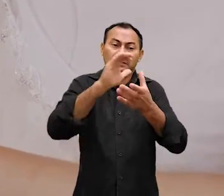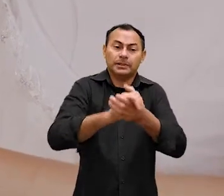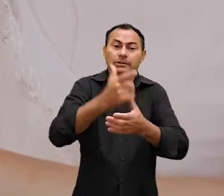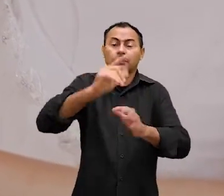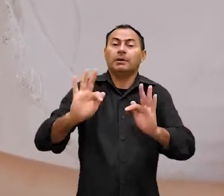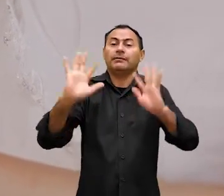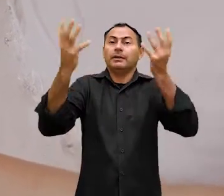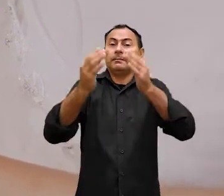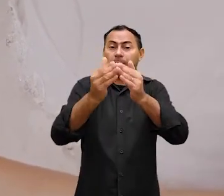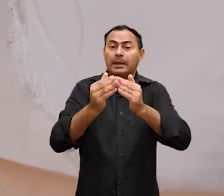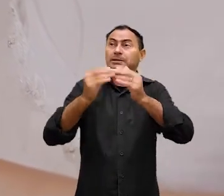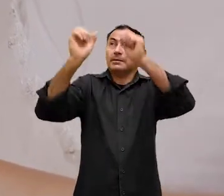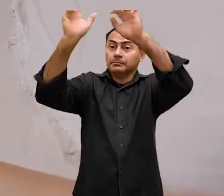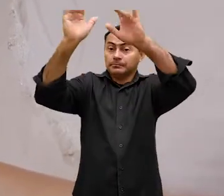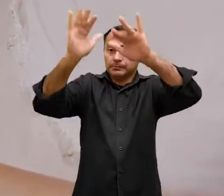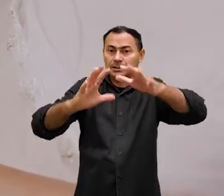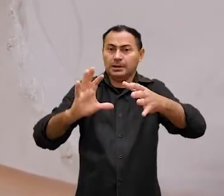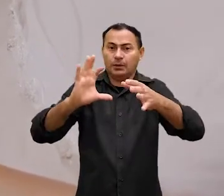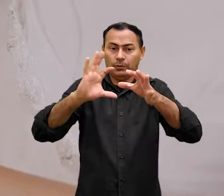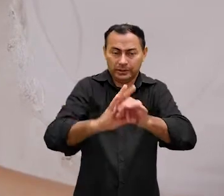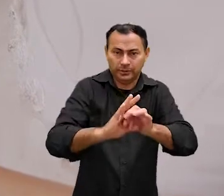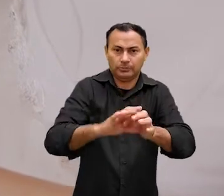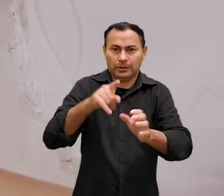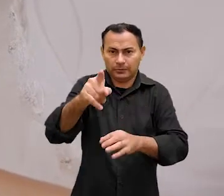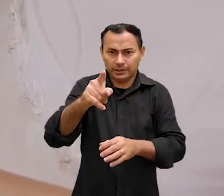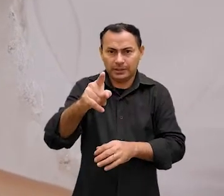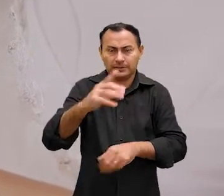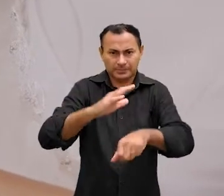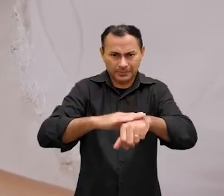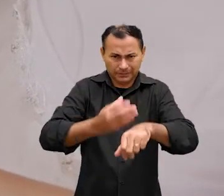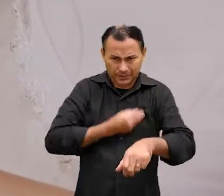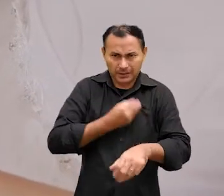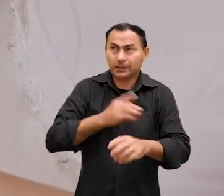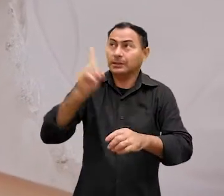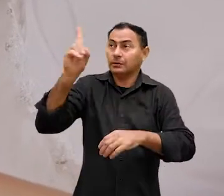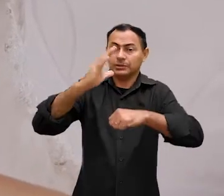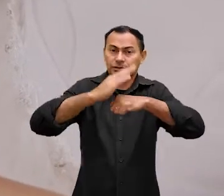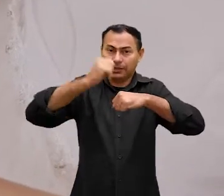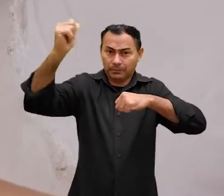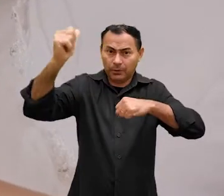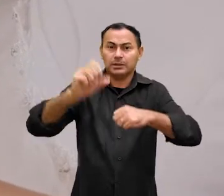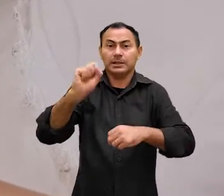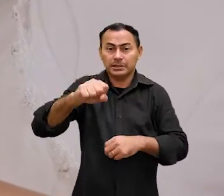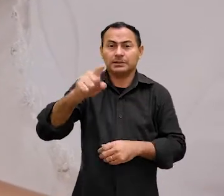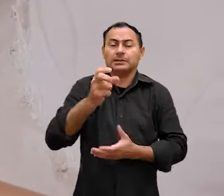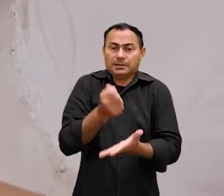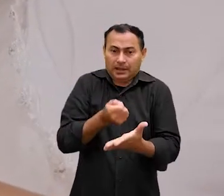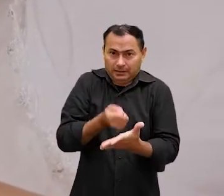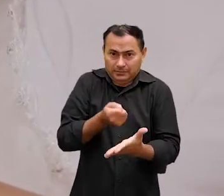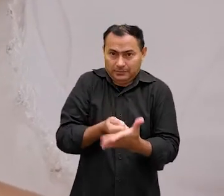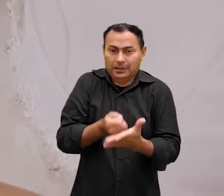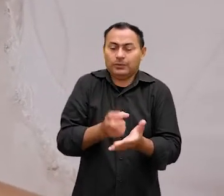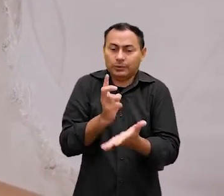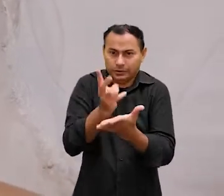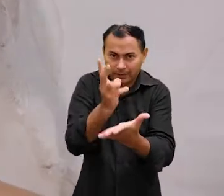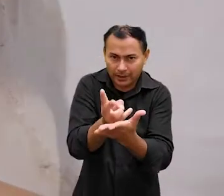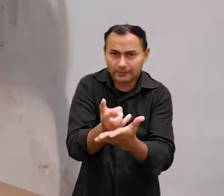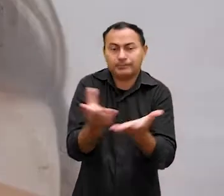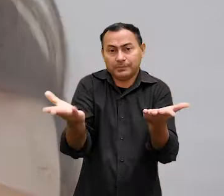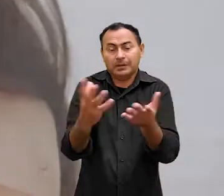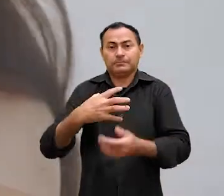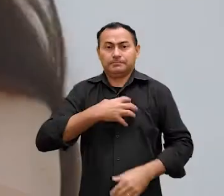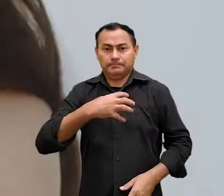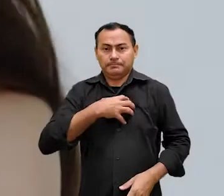Peça a bênção de Deus sobre essa união. Você estava nessa situação quando Deus o chamou e é assim que você deve ficar. Essa